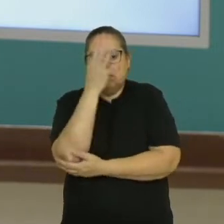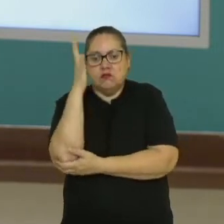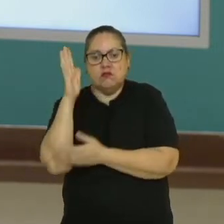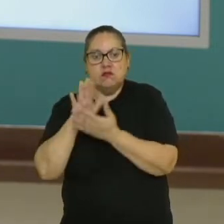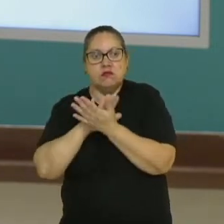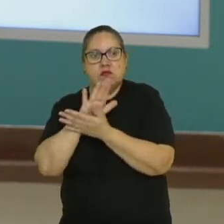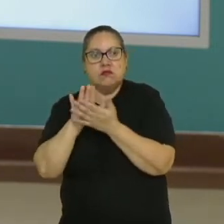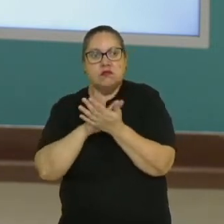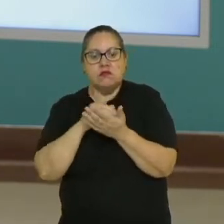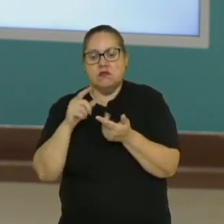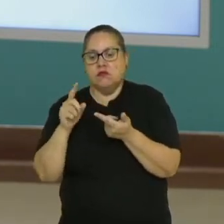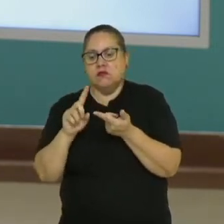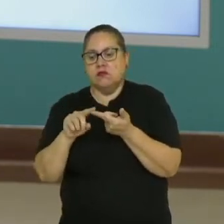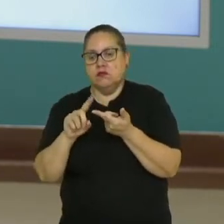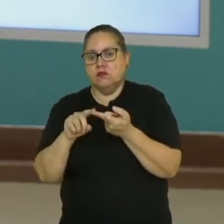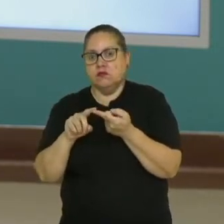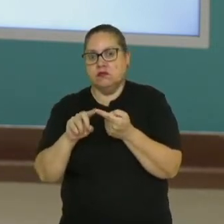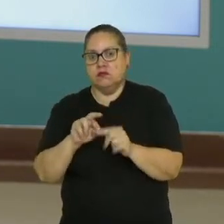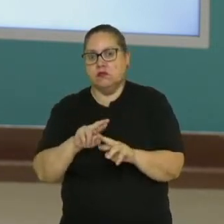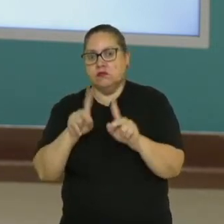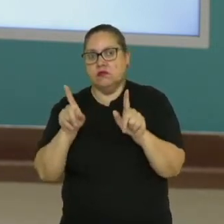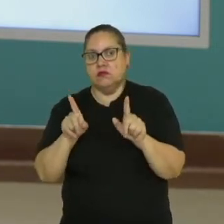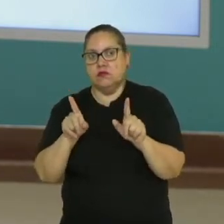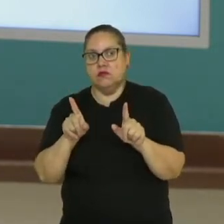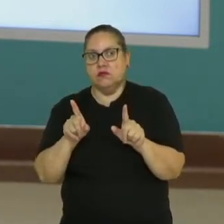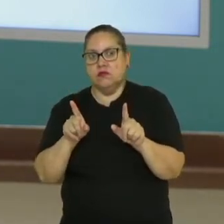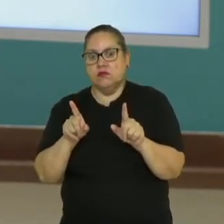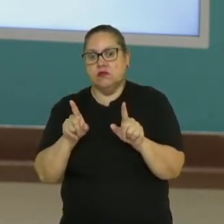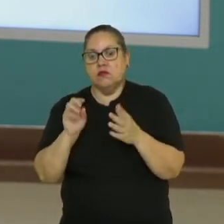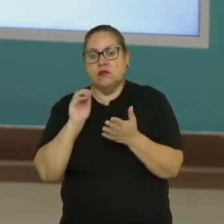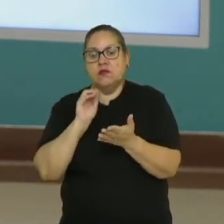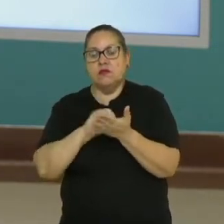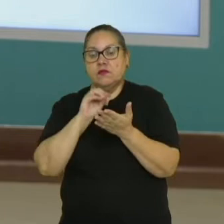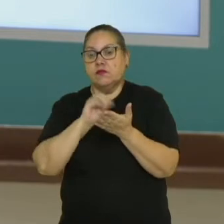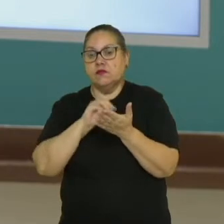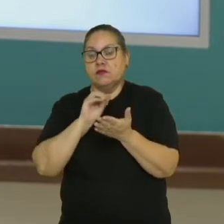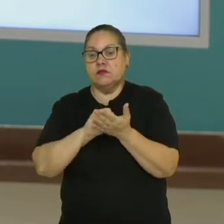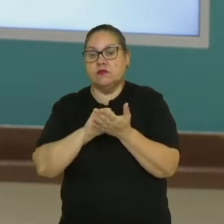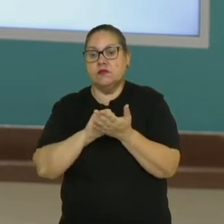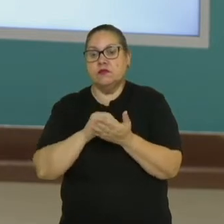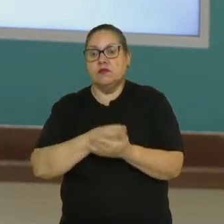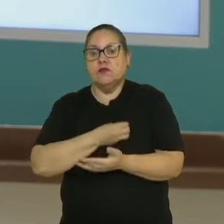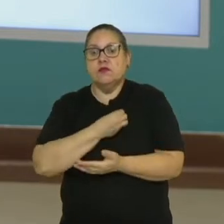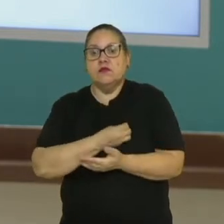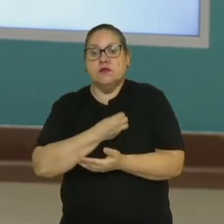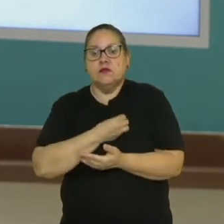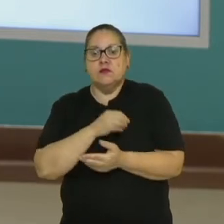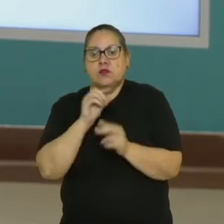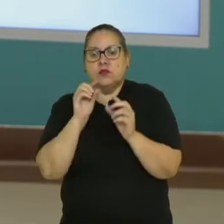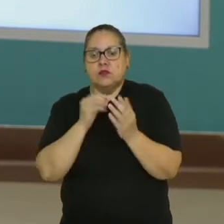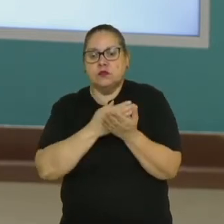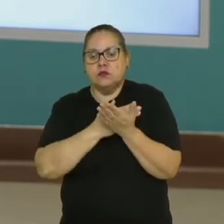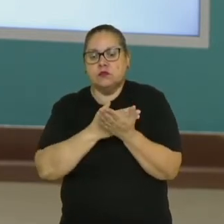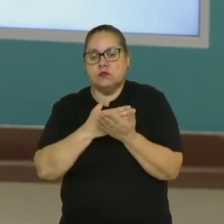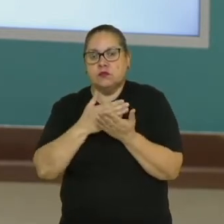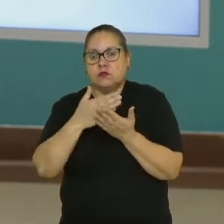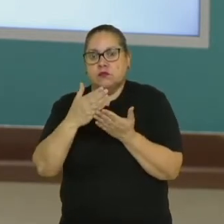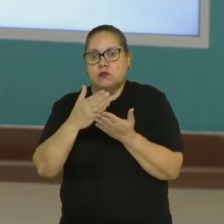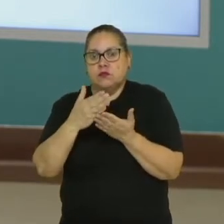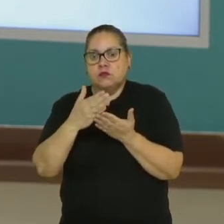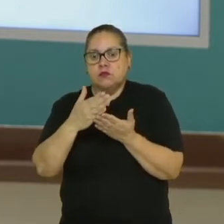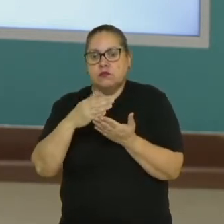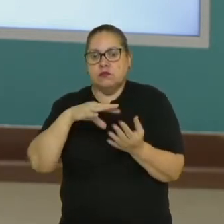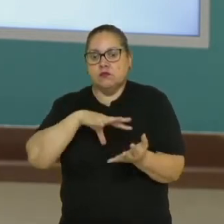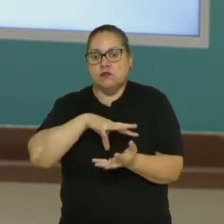uma primeira diferença é a ausência de vida no início da formação do nosso